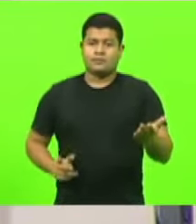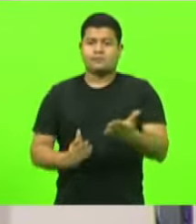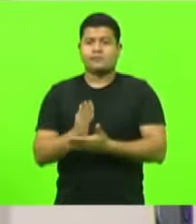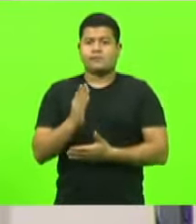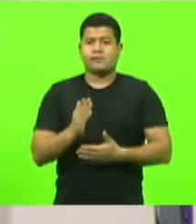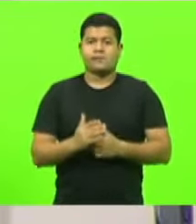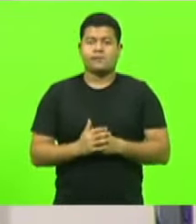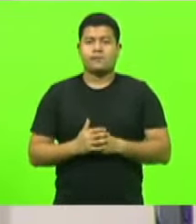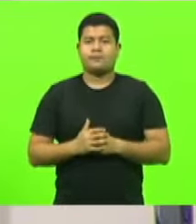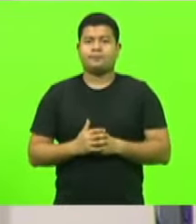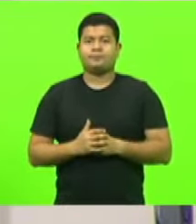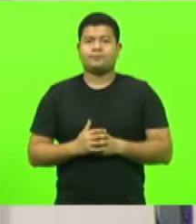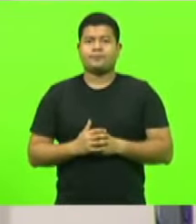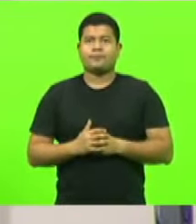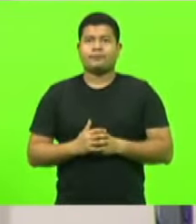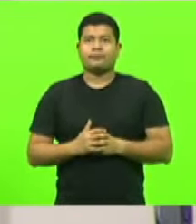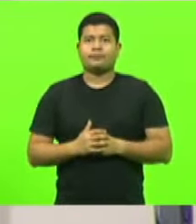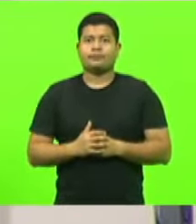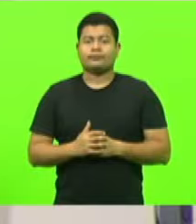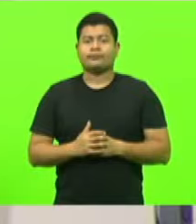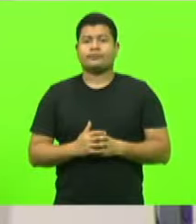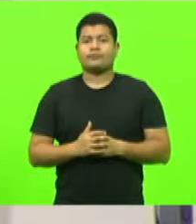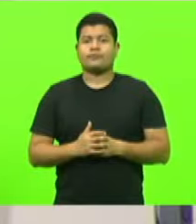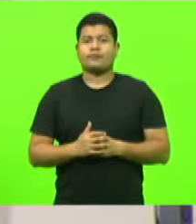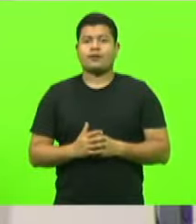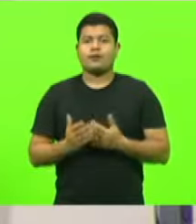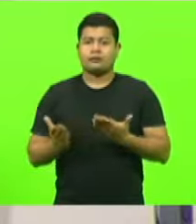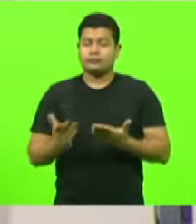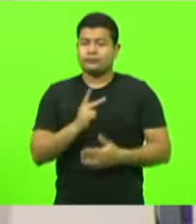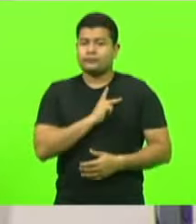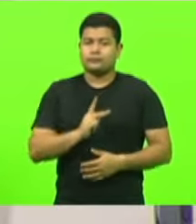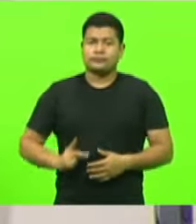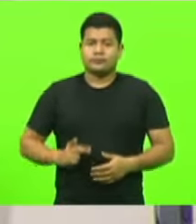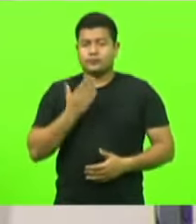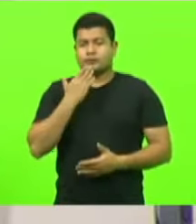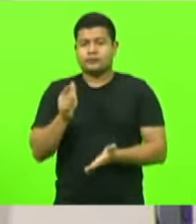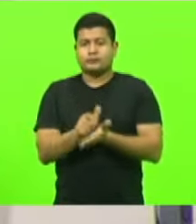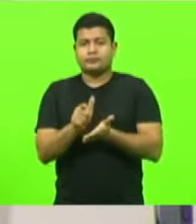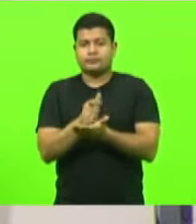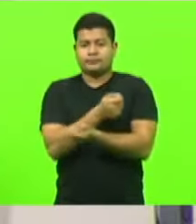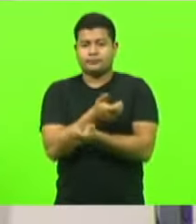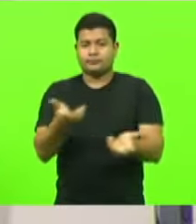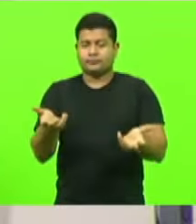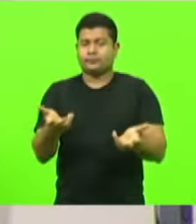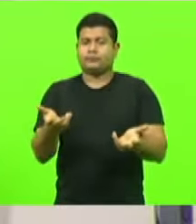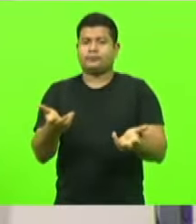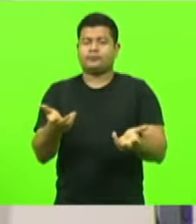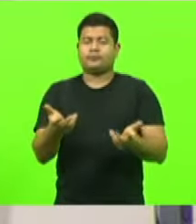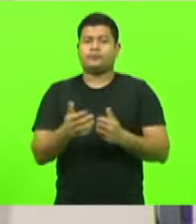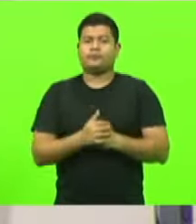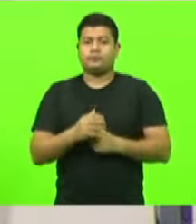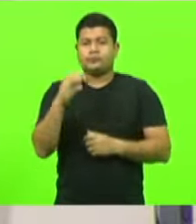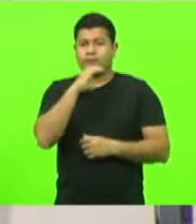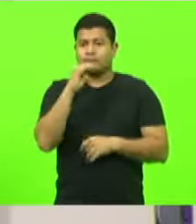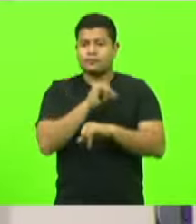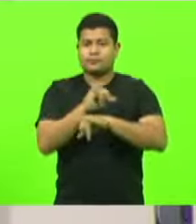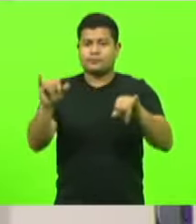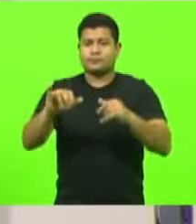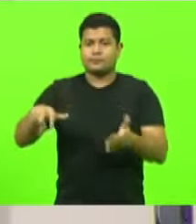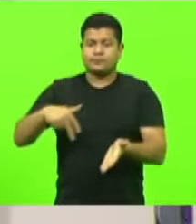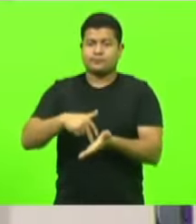deu-as por aprovada. Expediente. O senhor presidente solicitou que se procedesse à distribuição. Breves